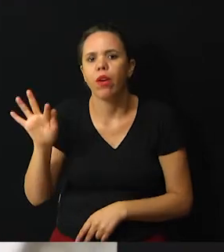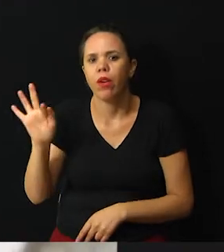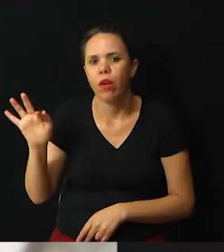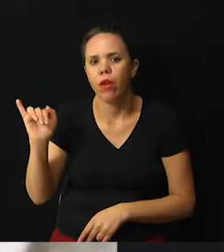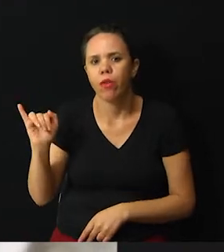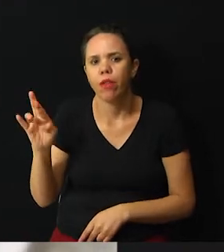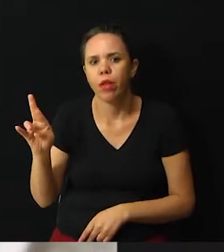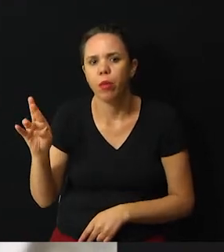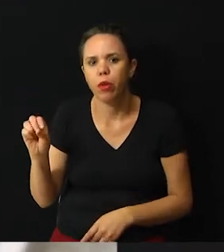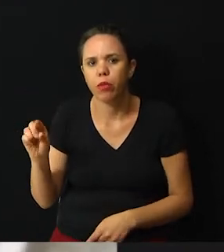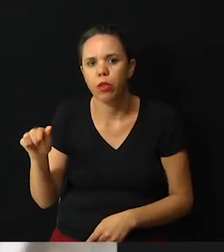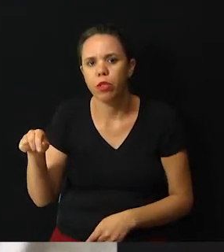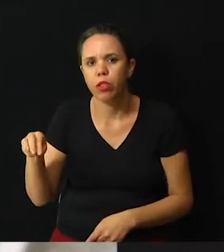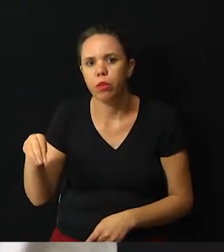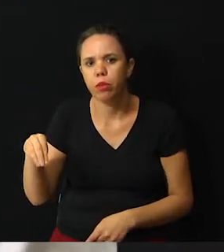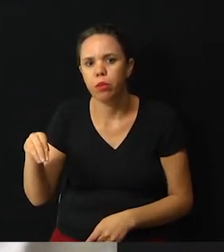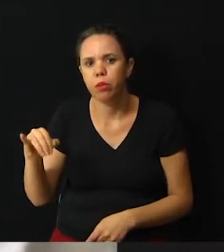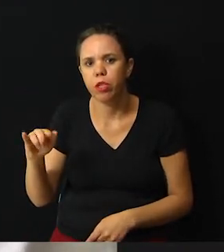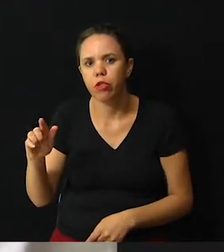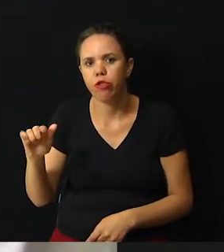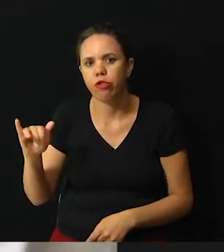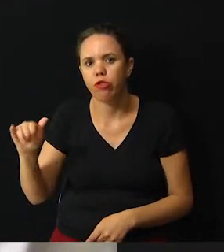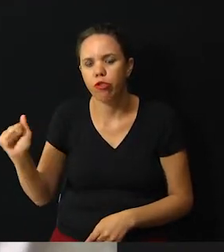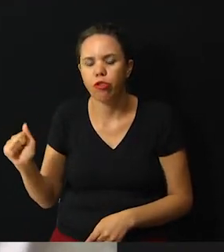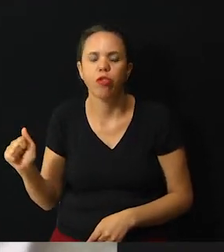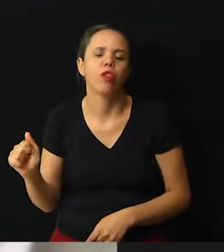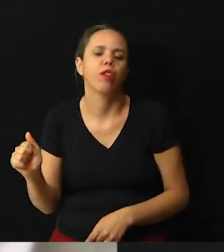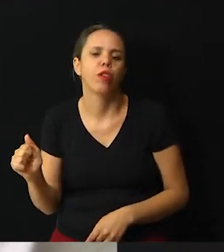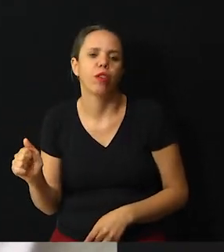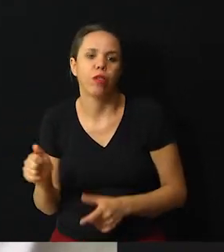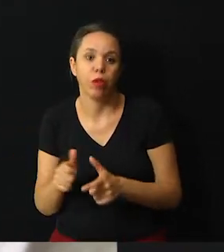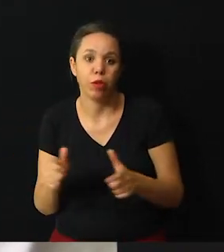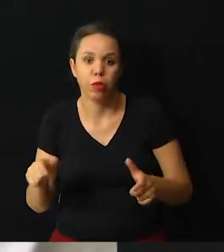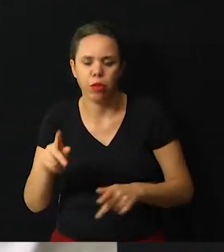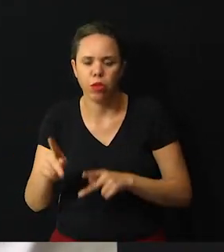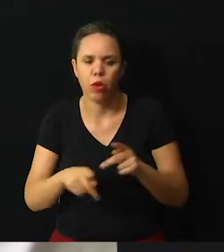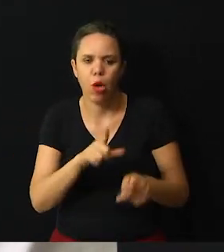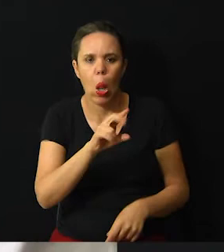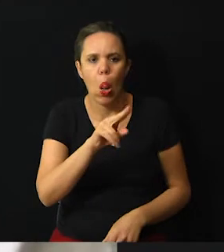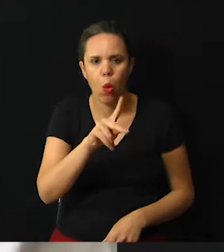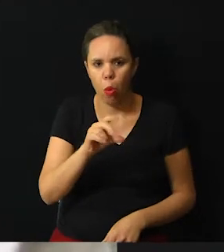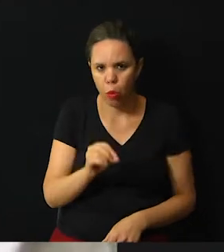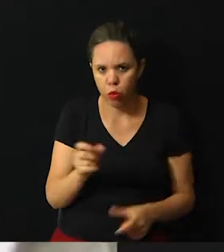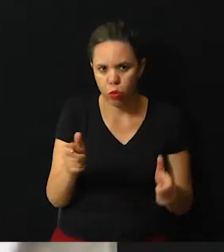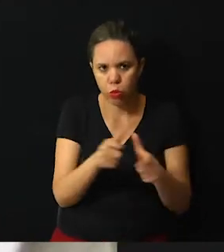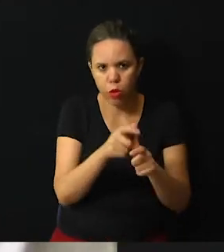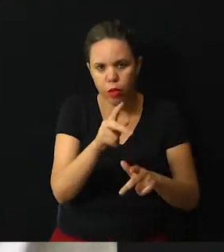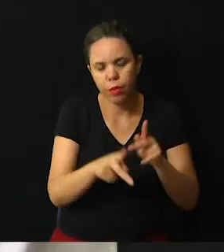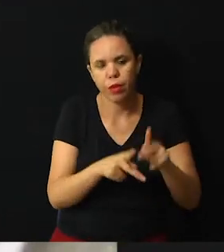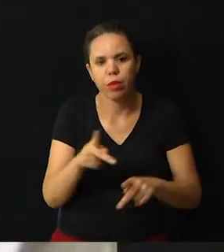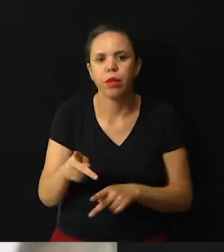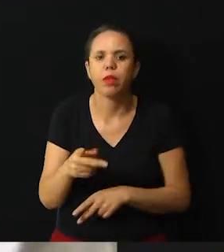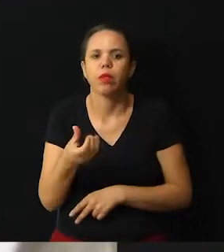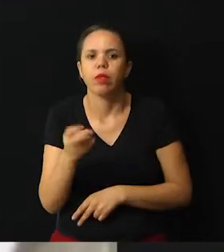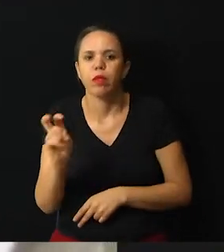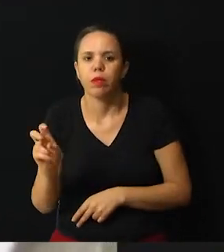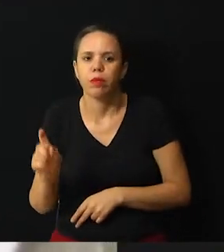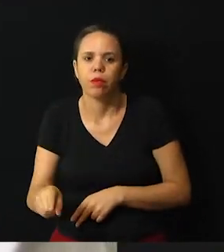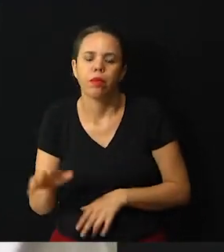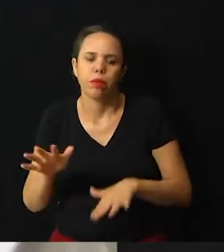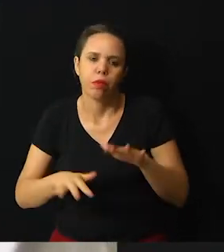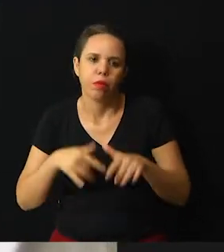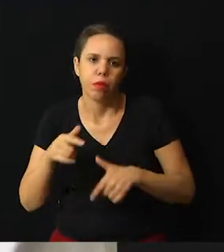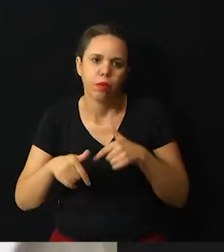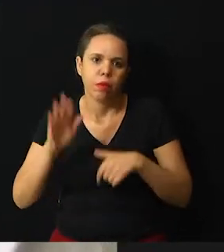frequente. Felizmente, o lúpus ele atinge uma população menor, né? Mas é uma situação que exige cuidados. Você viu que 65 mil, ou